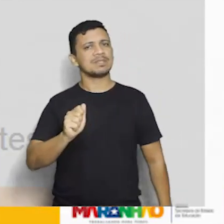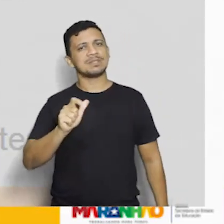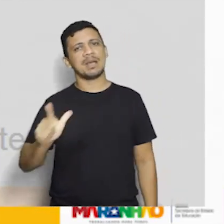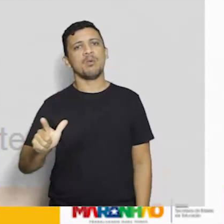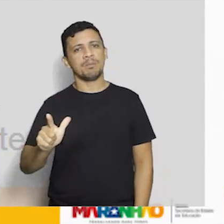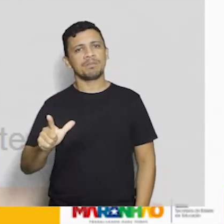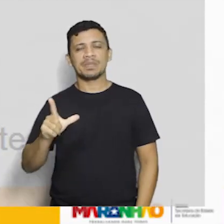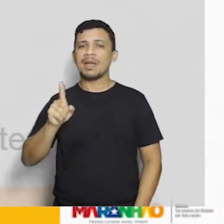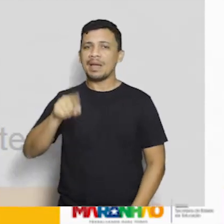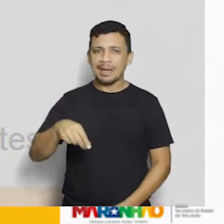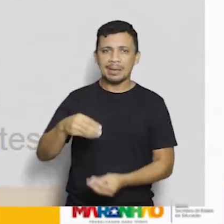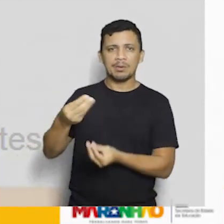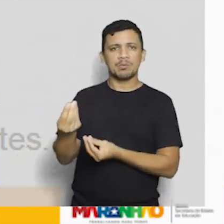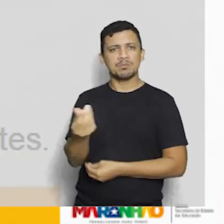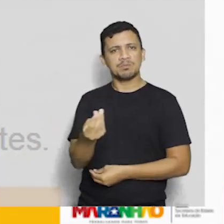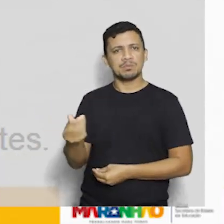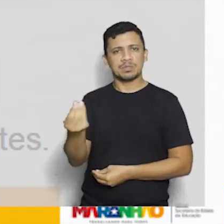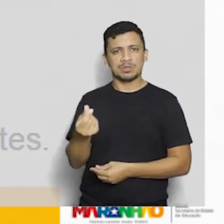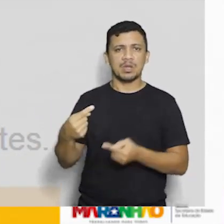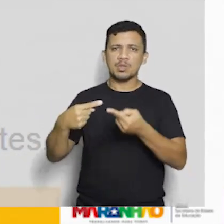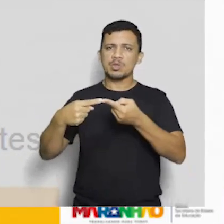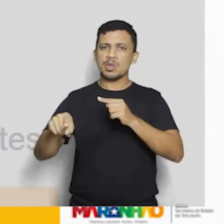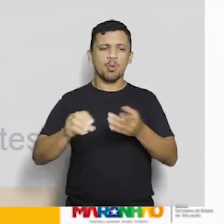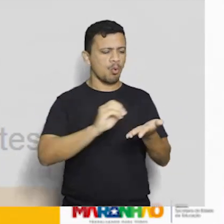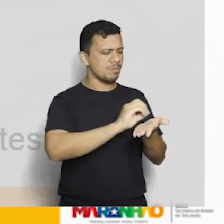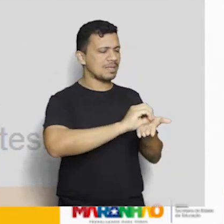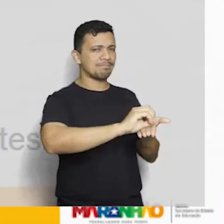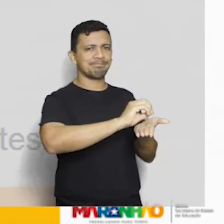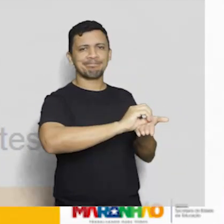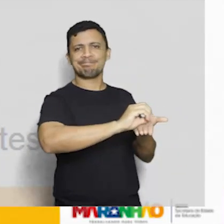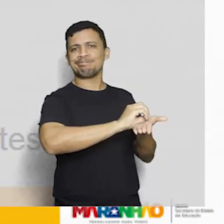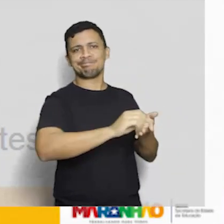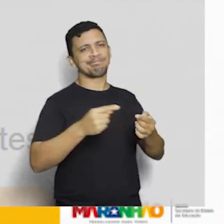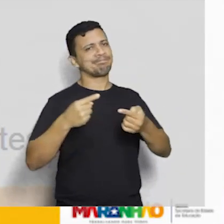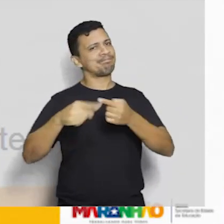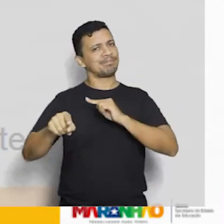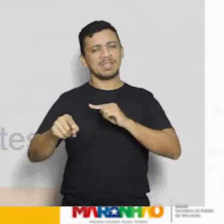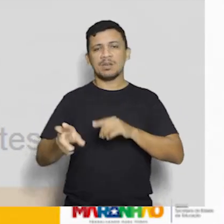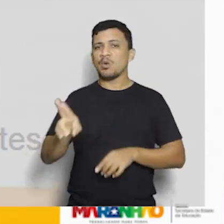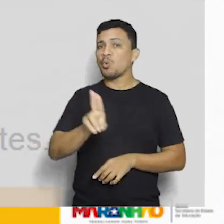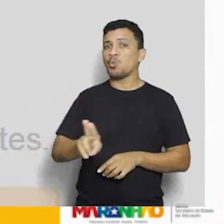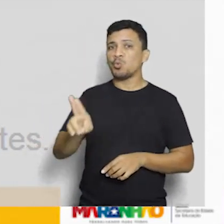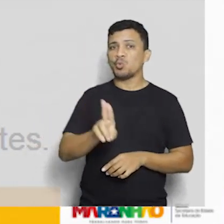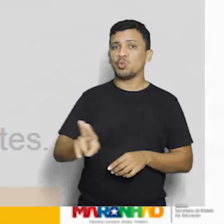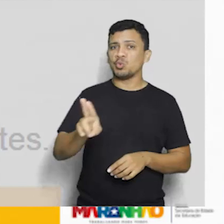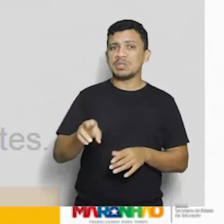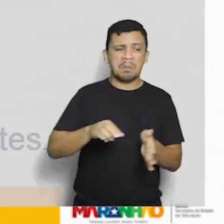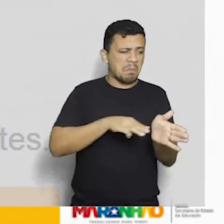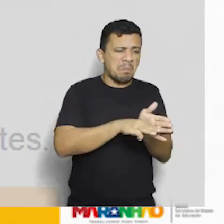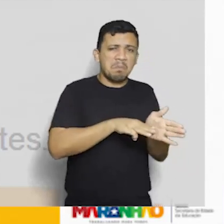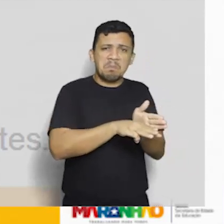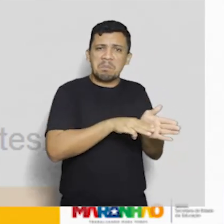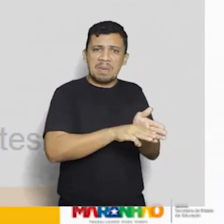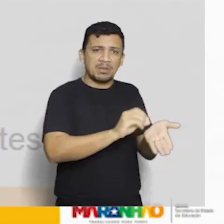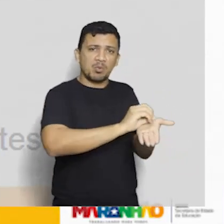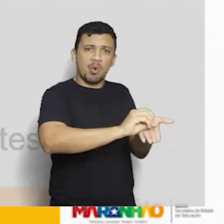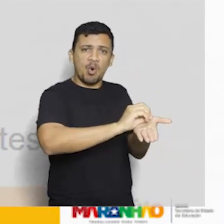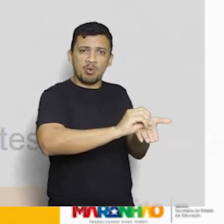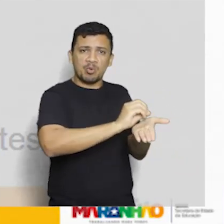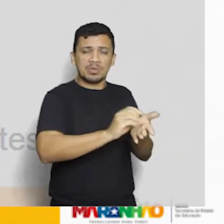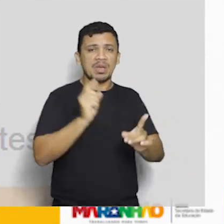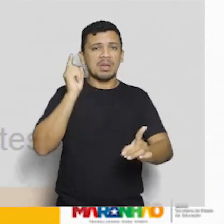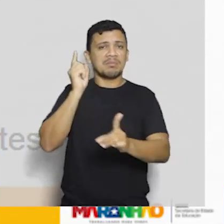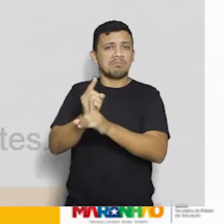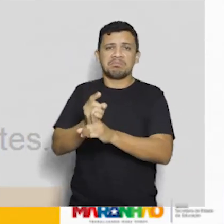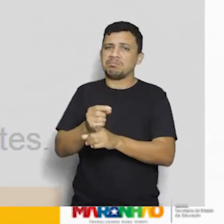são compostos inorgânicos. Então, não adianta utilizar qualquer método orgânico para a